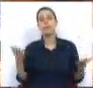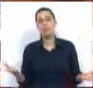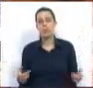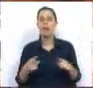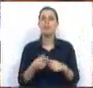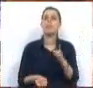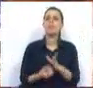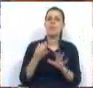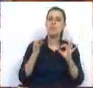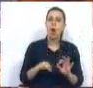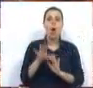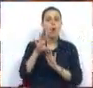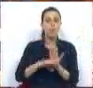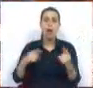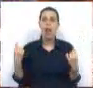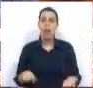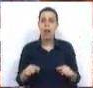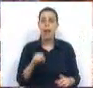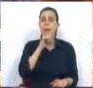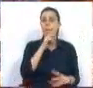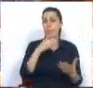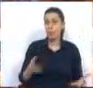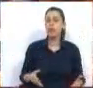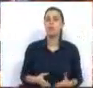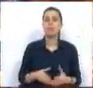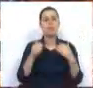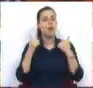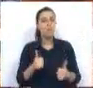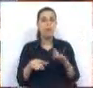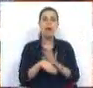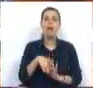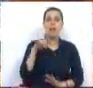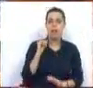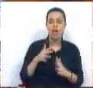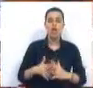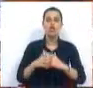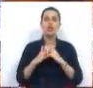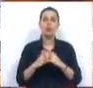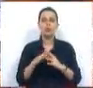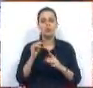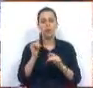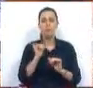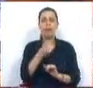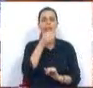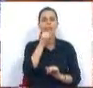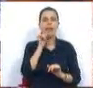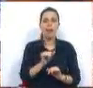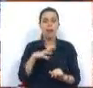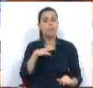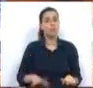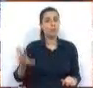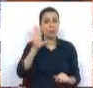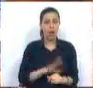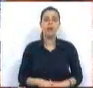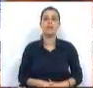portanto, estão criadas as condições para podermos ter uma boa lei da estruturação fundiária em